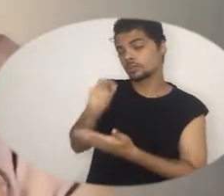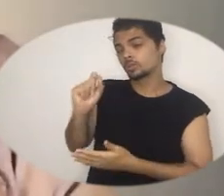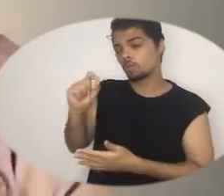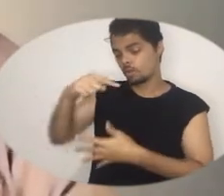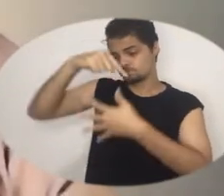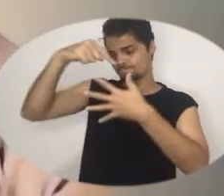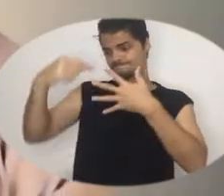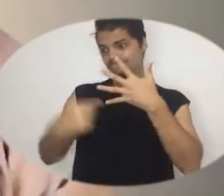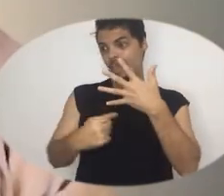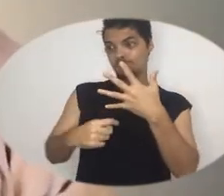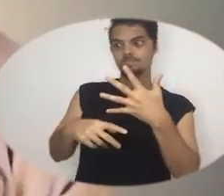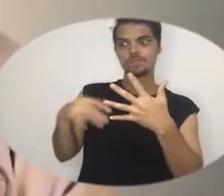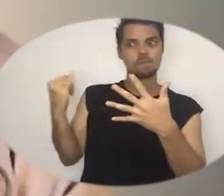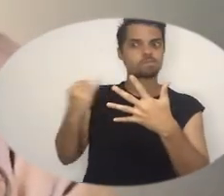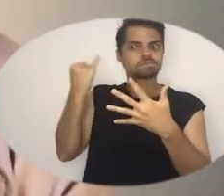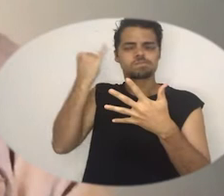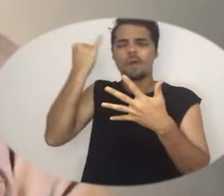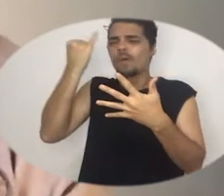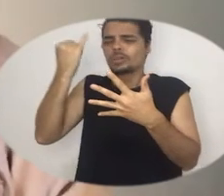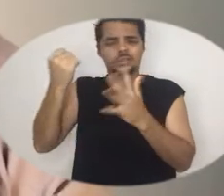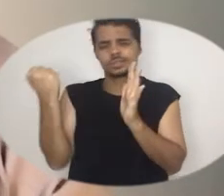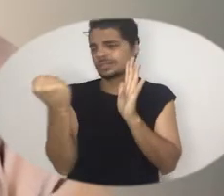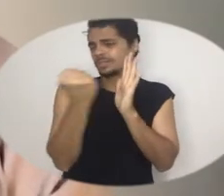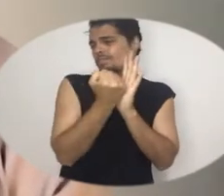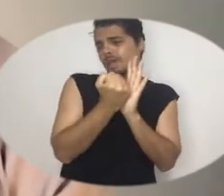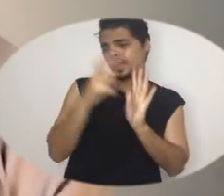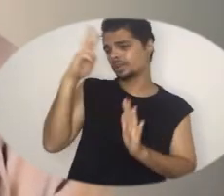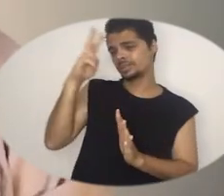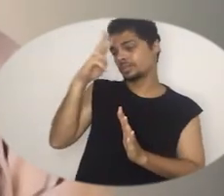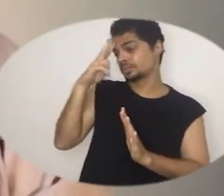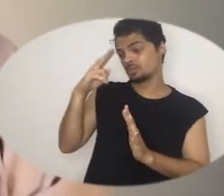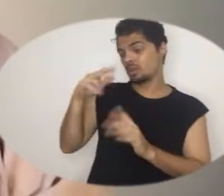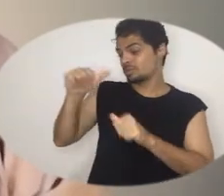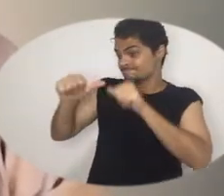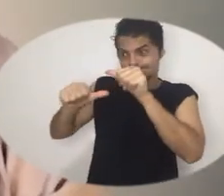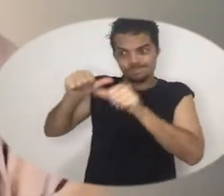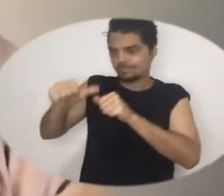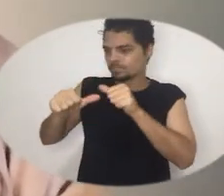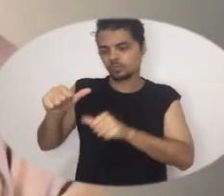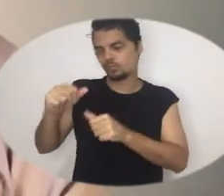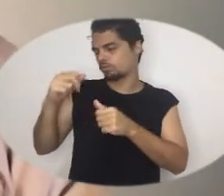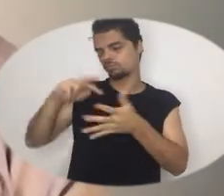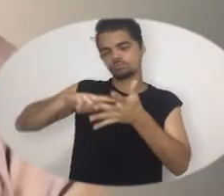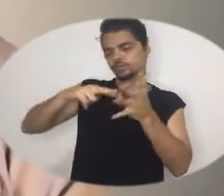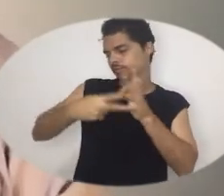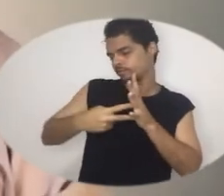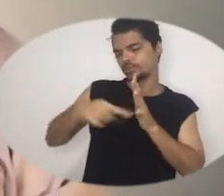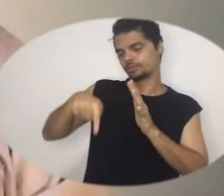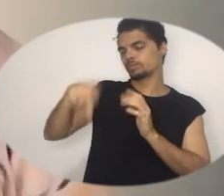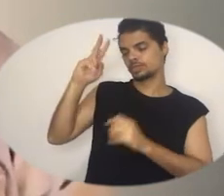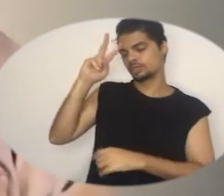missões importantes e tem sido destacadas na recente historiografia e que mudam significativamente essa